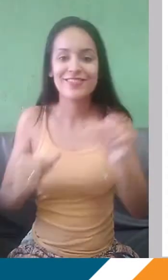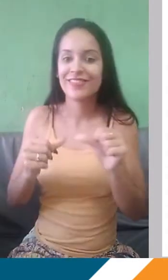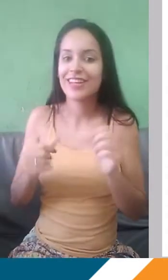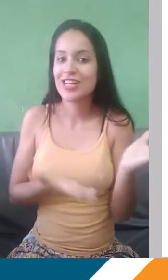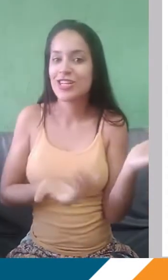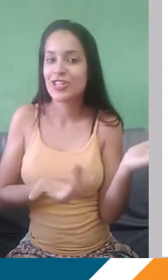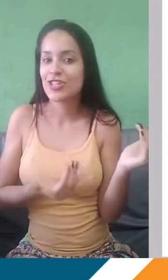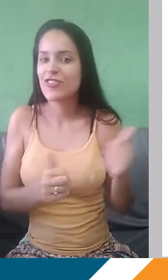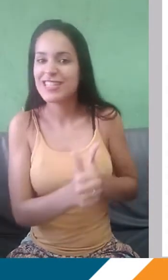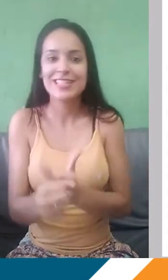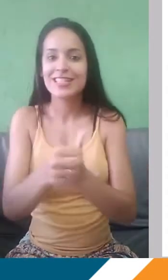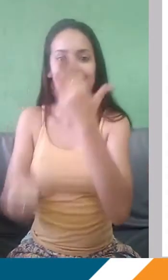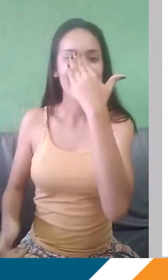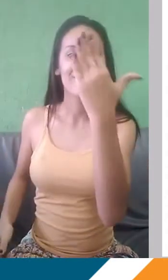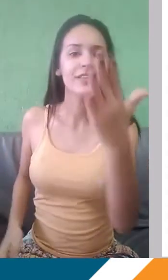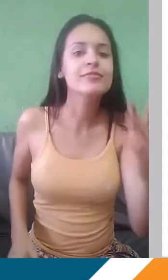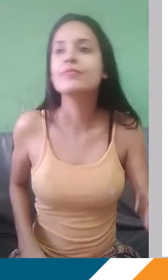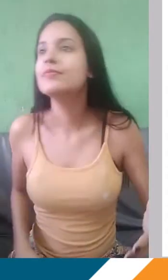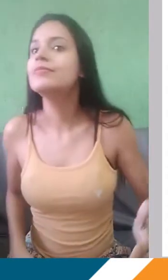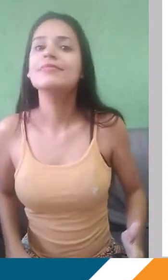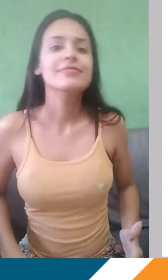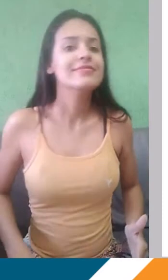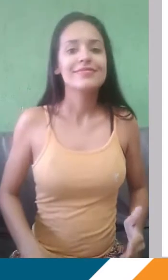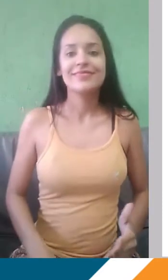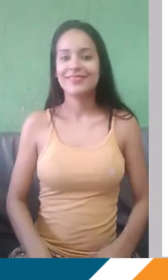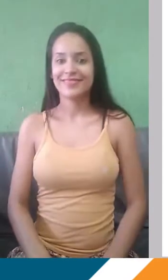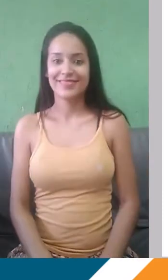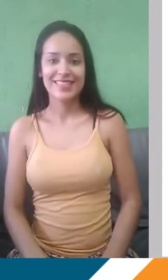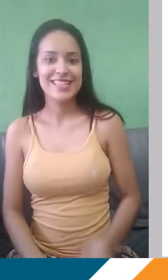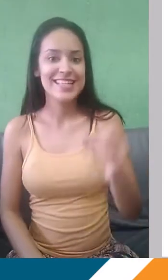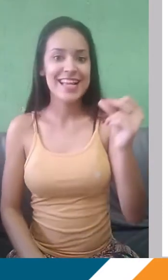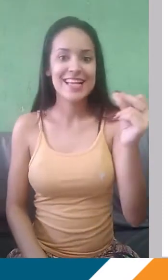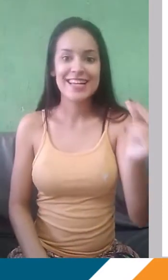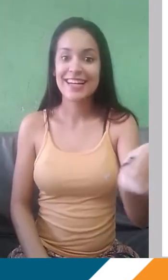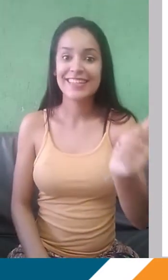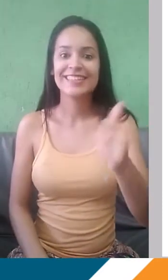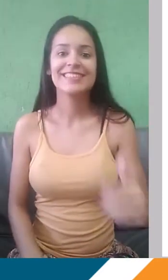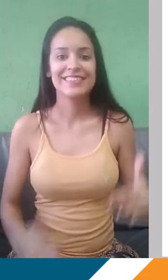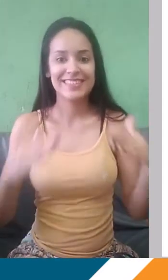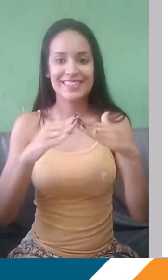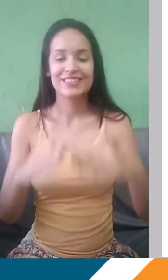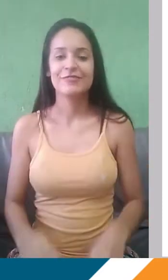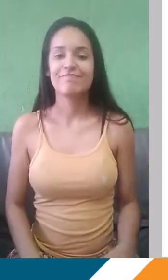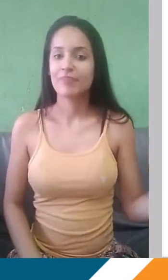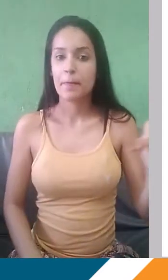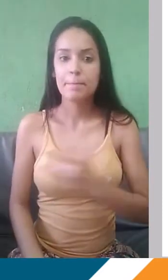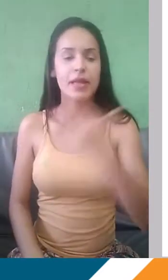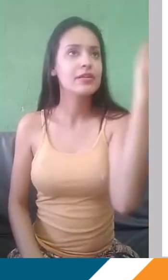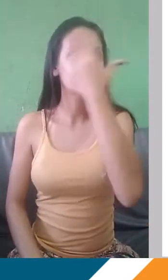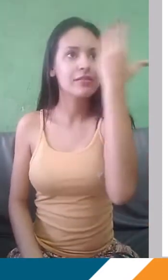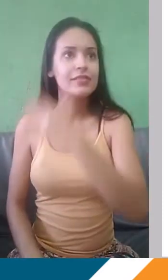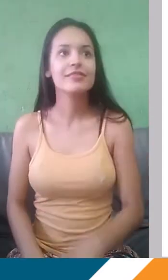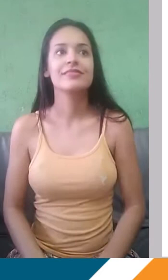que faz o jovem felino seguir para frente farejando o vento ao sair a primeira vez da gruta. Medo que